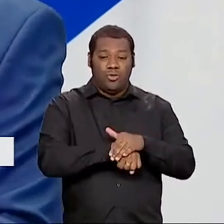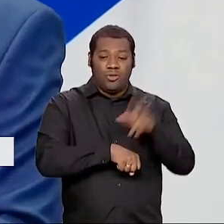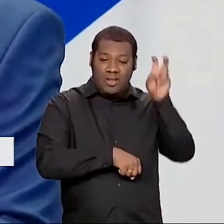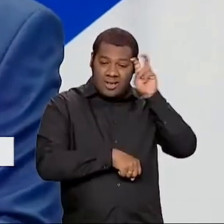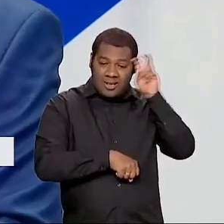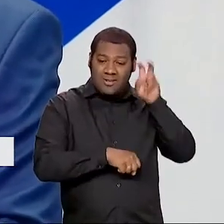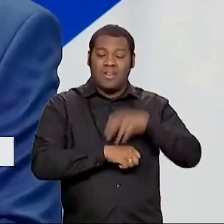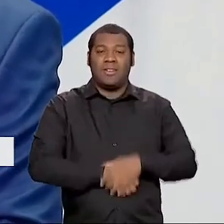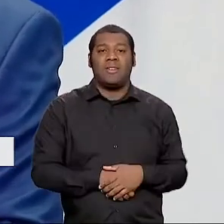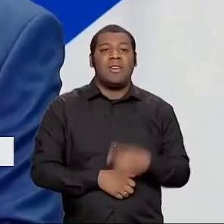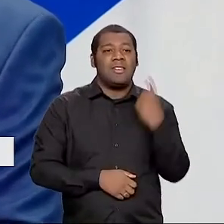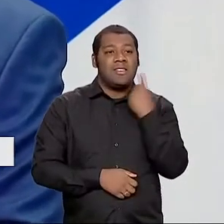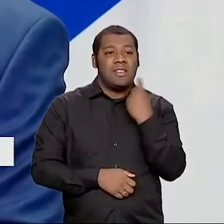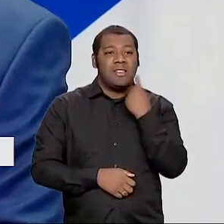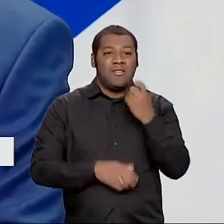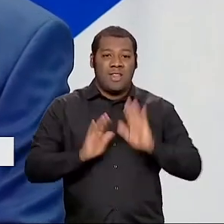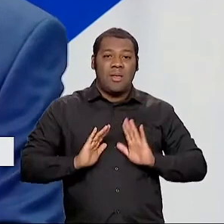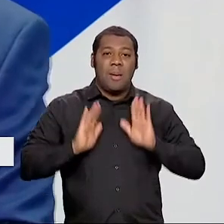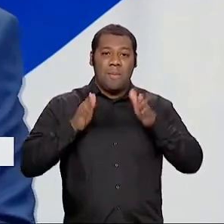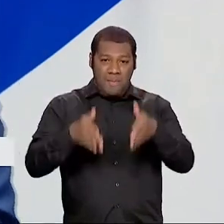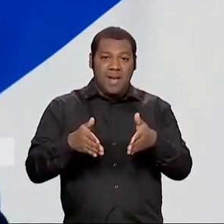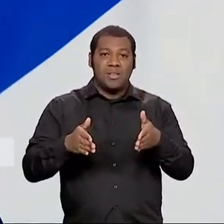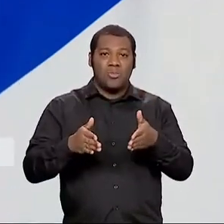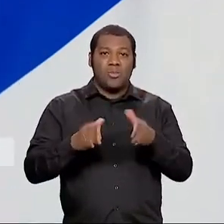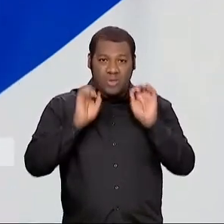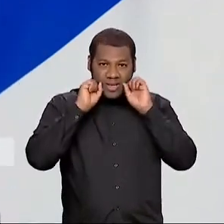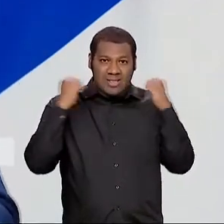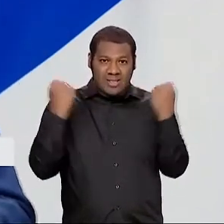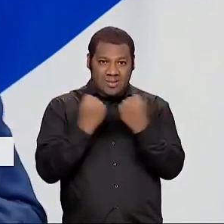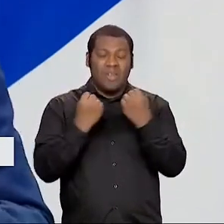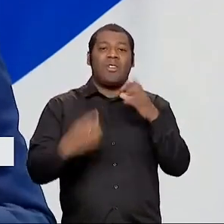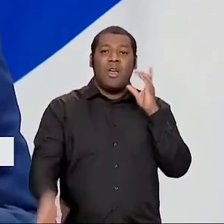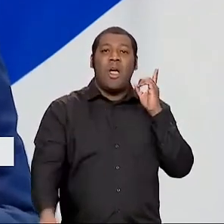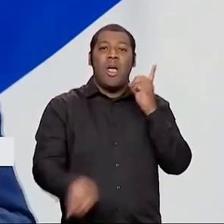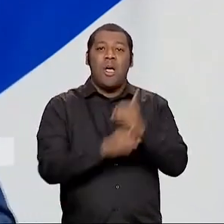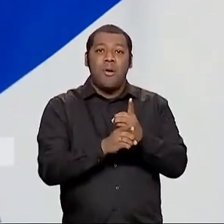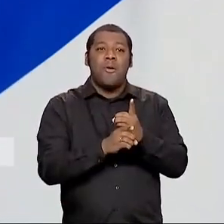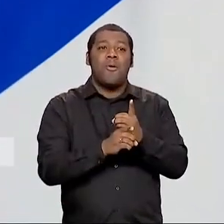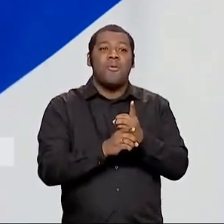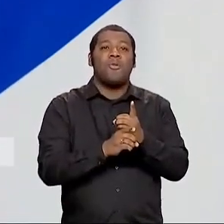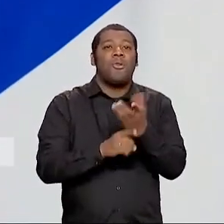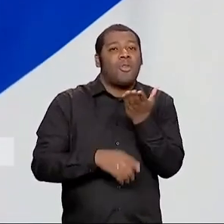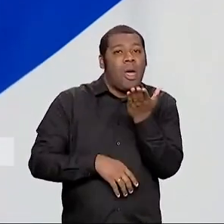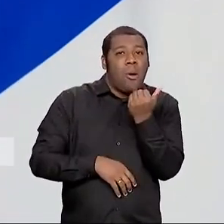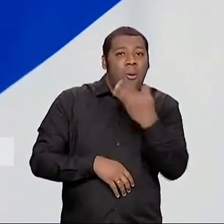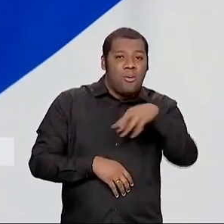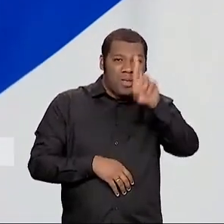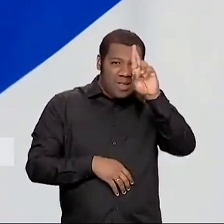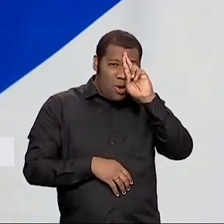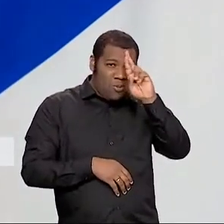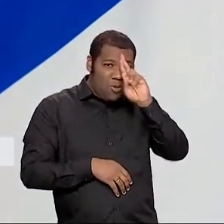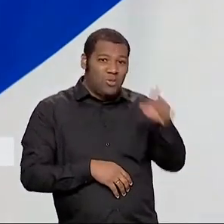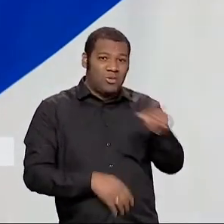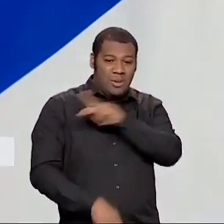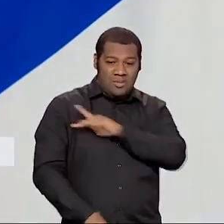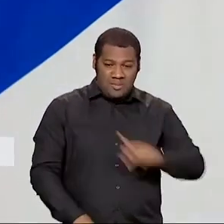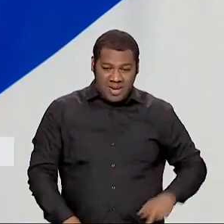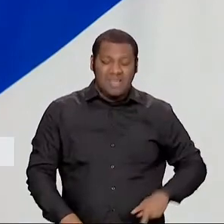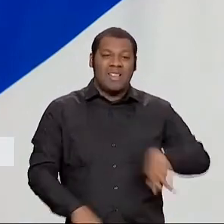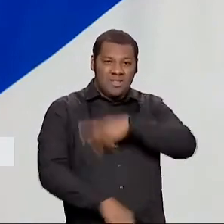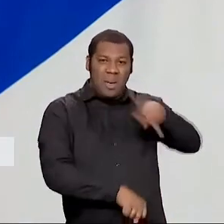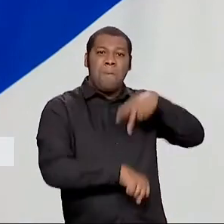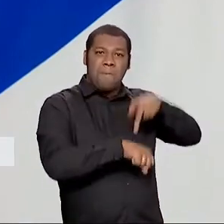Na sexta-feira participou da Cúpula, teve um encontro com o Mélenchon, um almoço de trabalho com o presidente Emmanuel